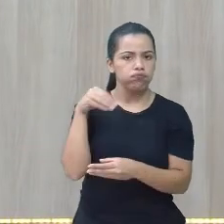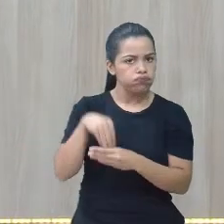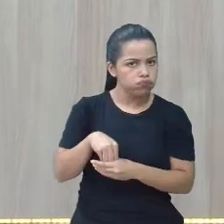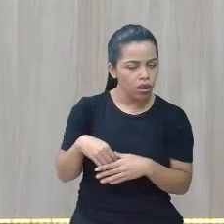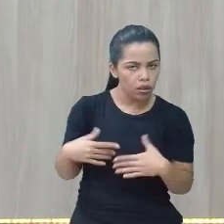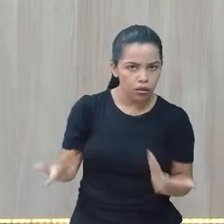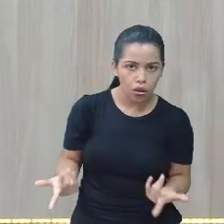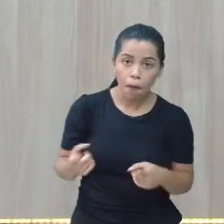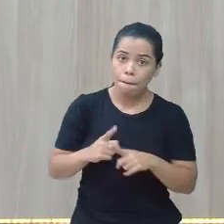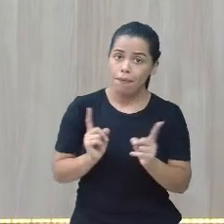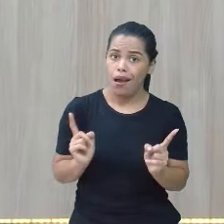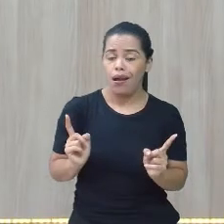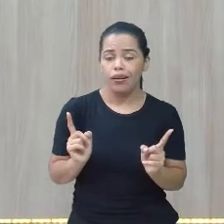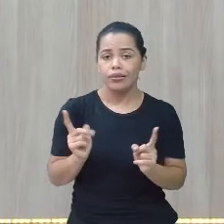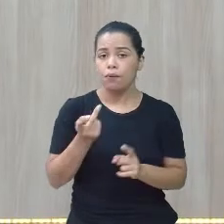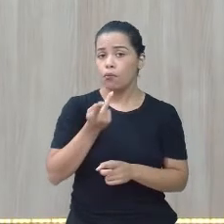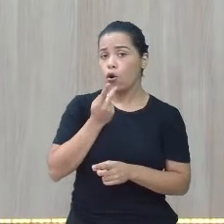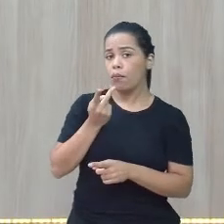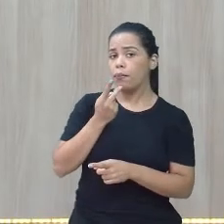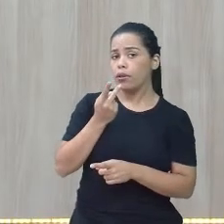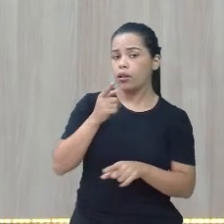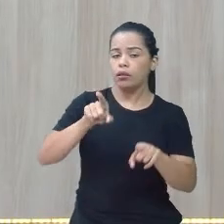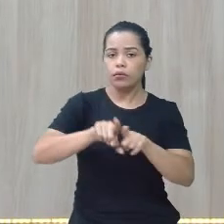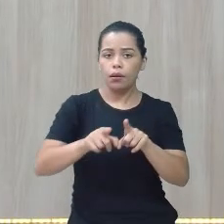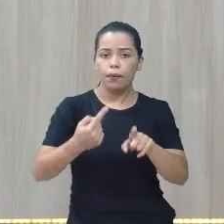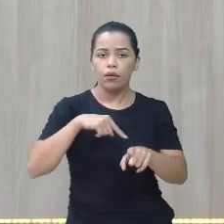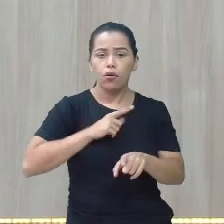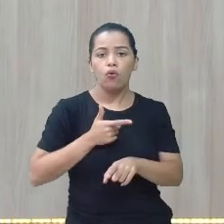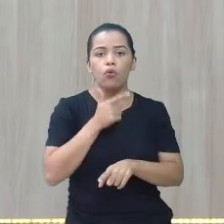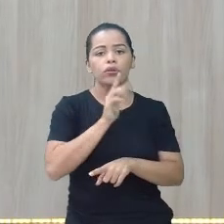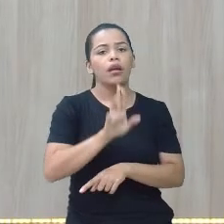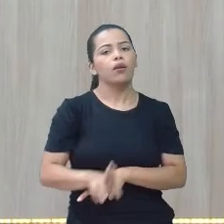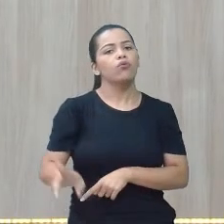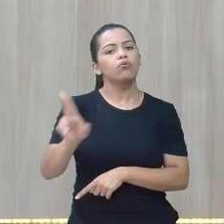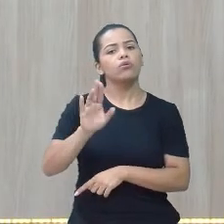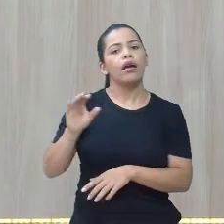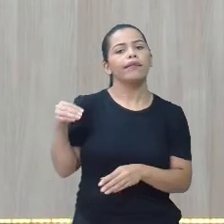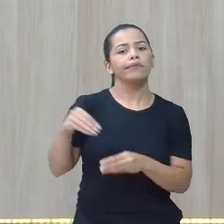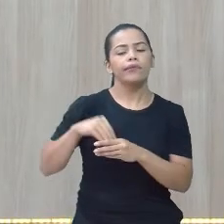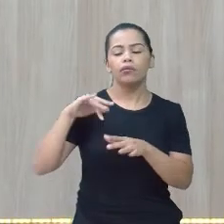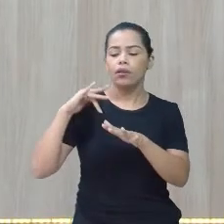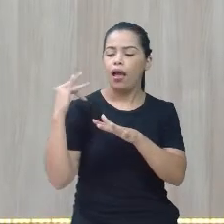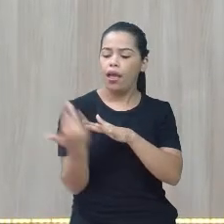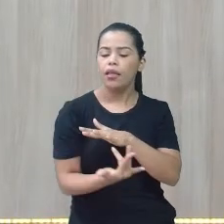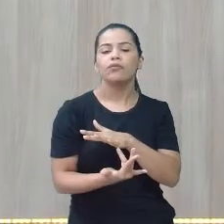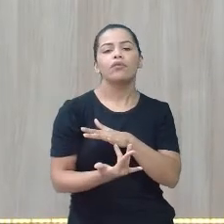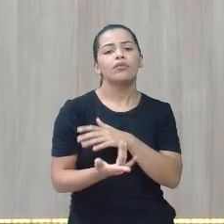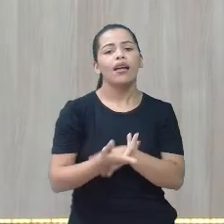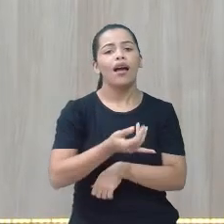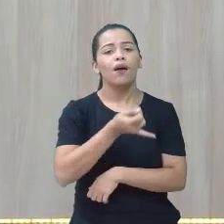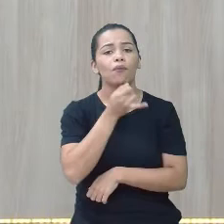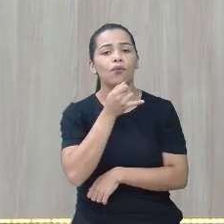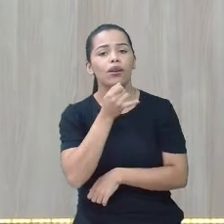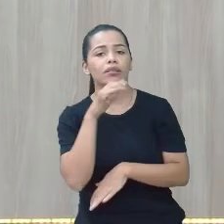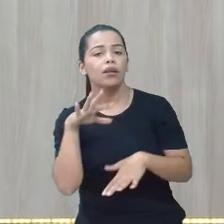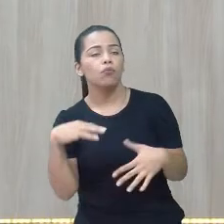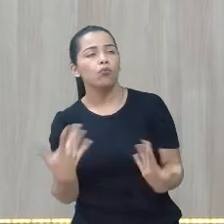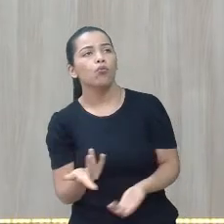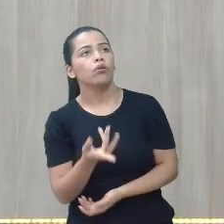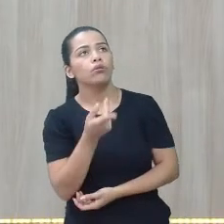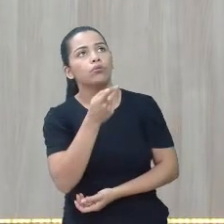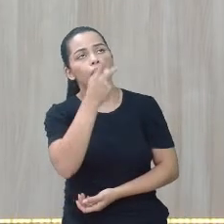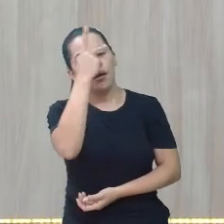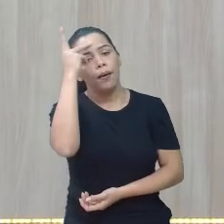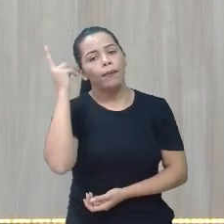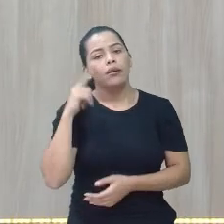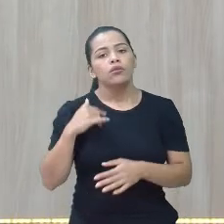ela também está sendo trabalhada, sendo utilizada nas redes sociais, por exemplo, né? Ou seja, quando a pessoa vai estabelecer